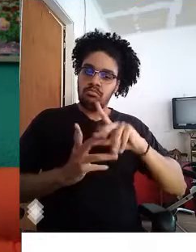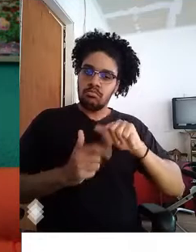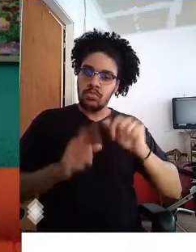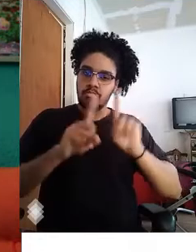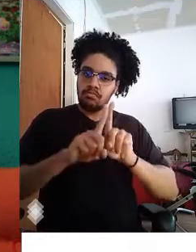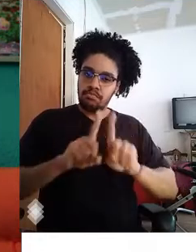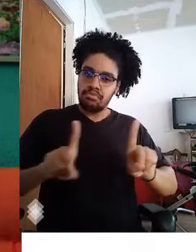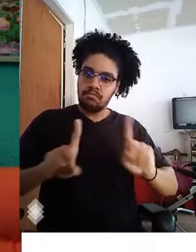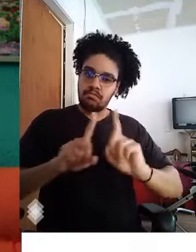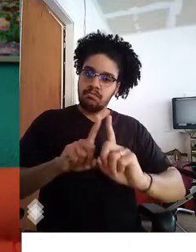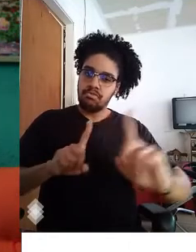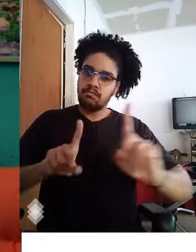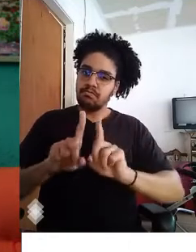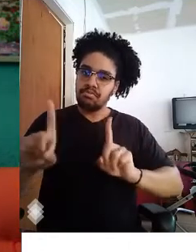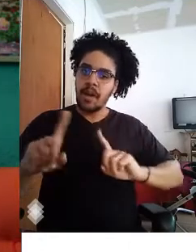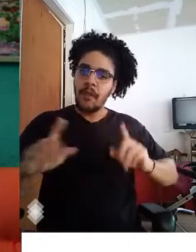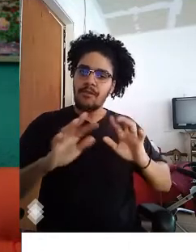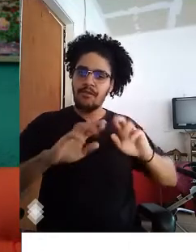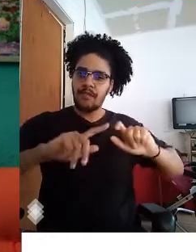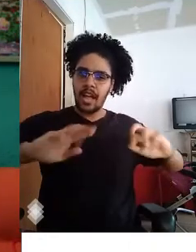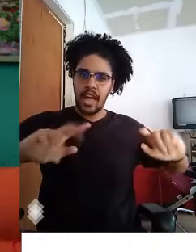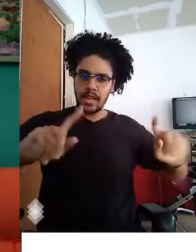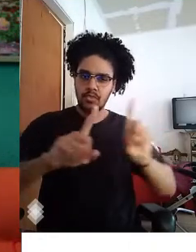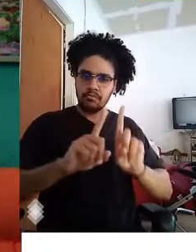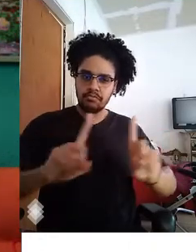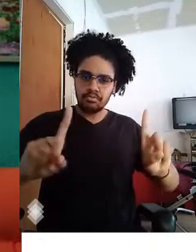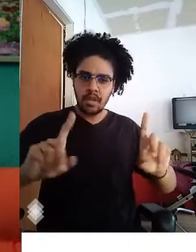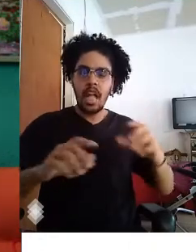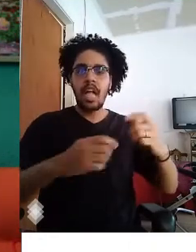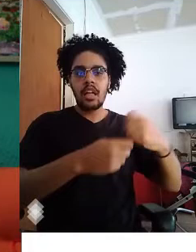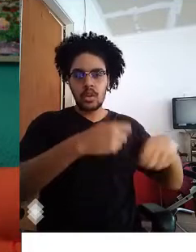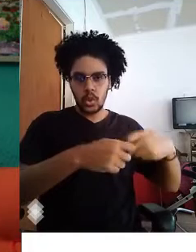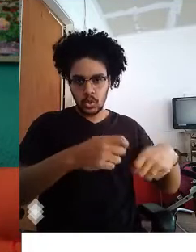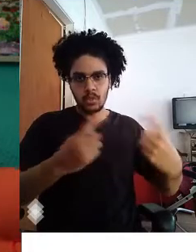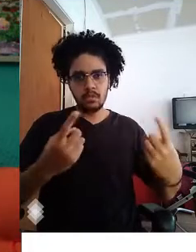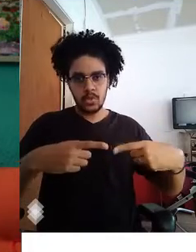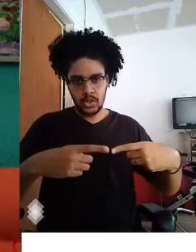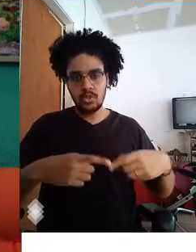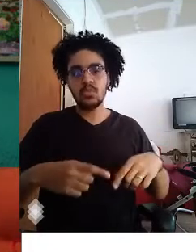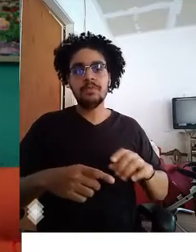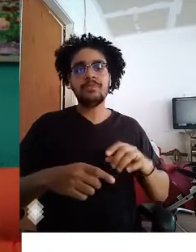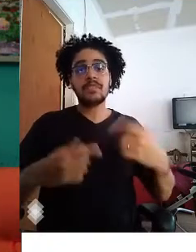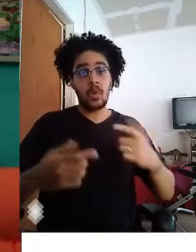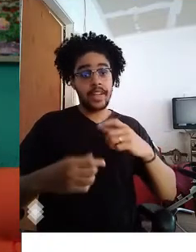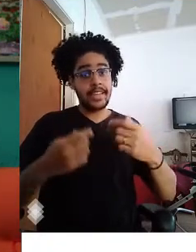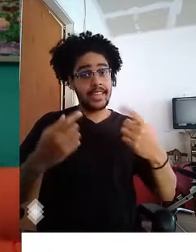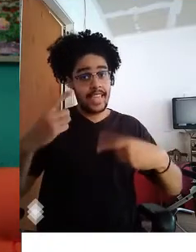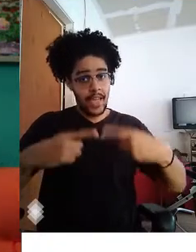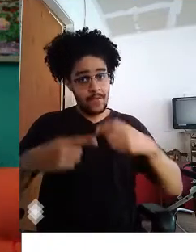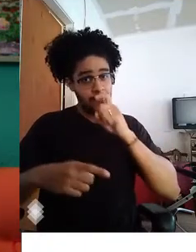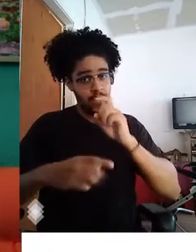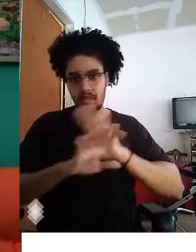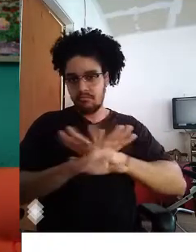mundo multipolar com vários polos econômicos e políticos e que a Guerra Fria estaria para trás.